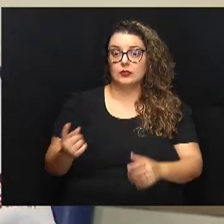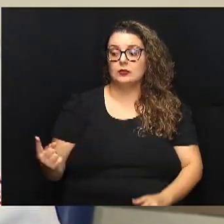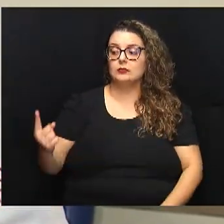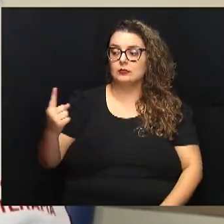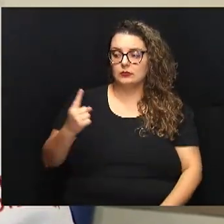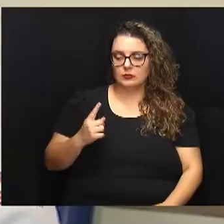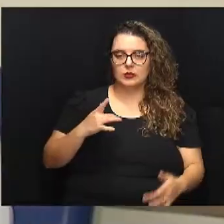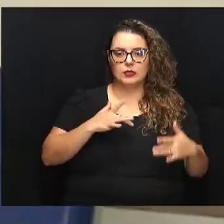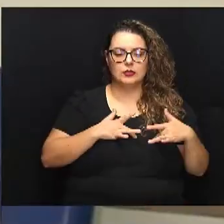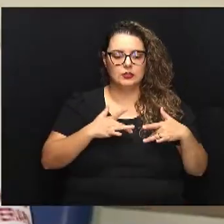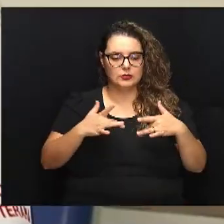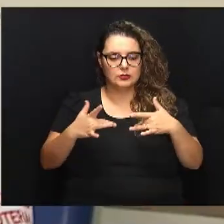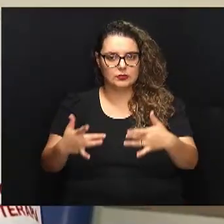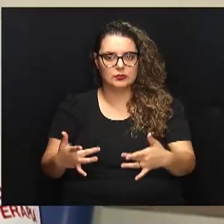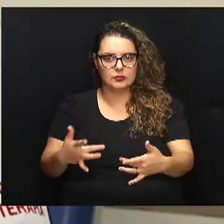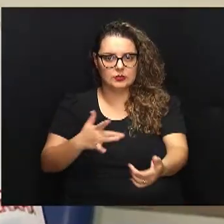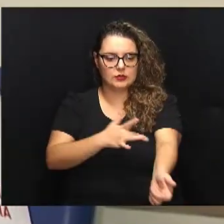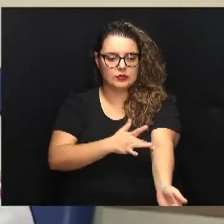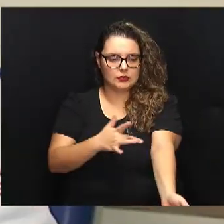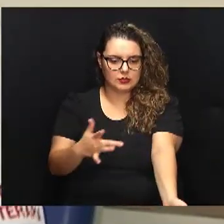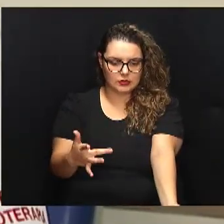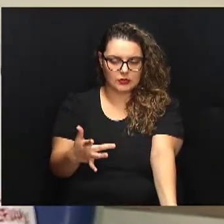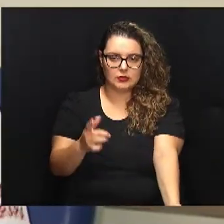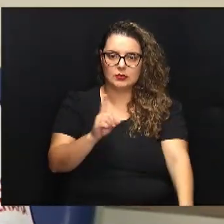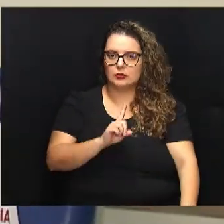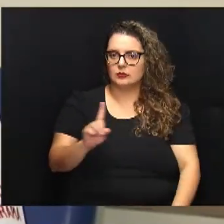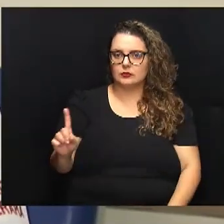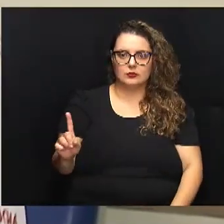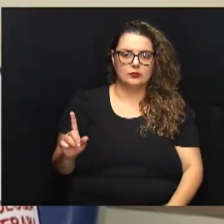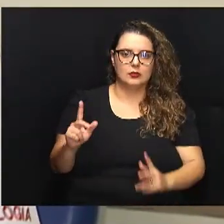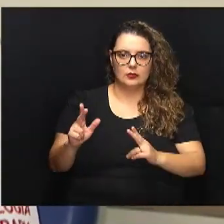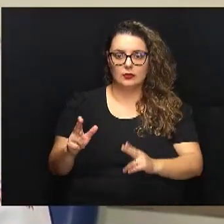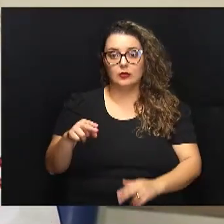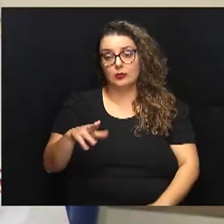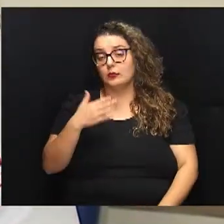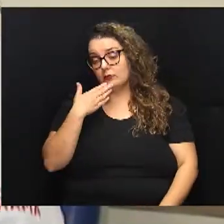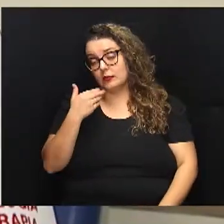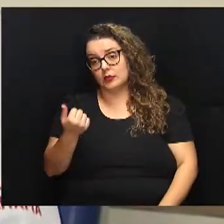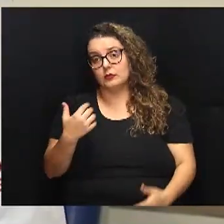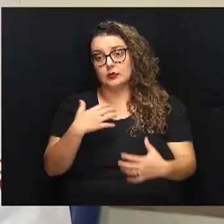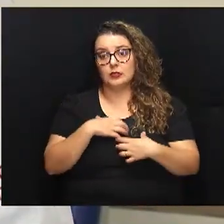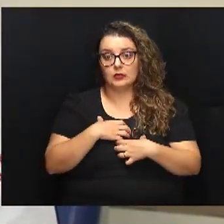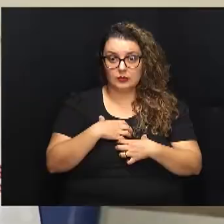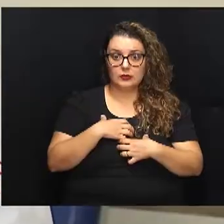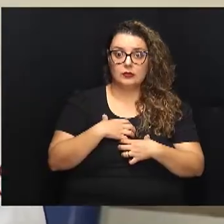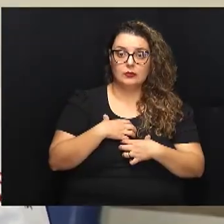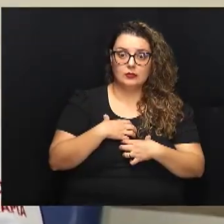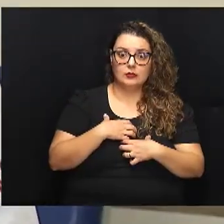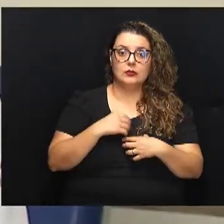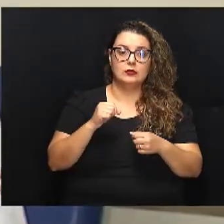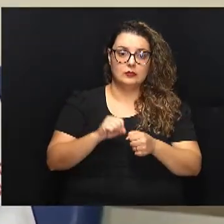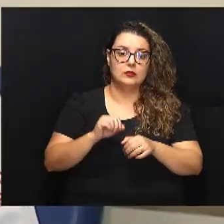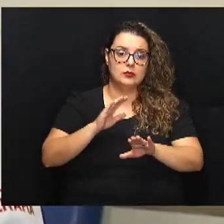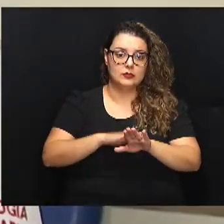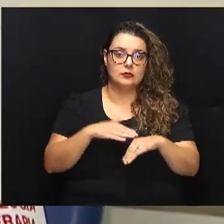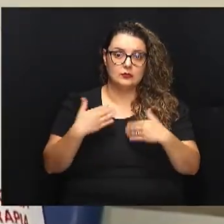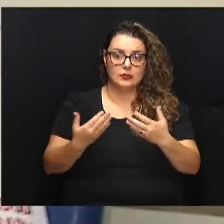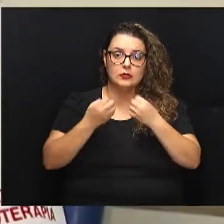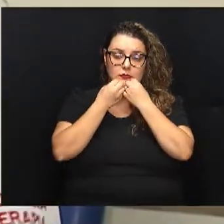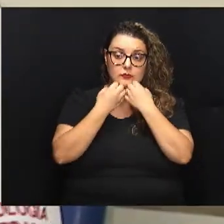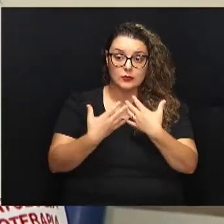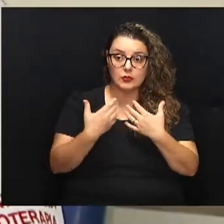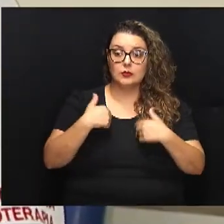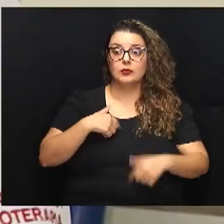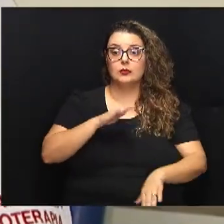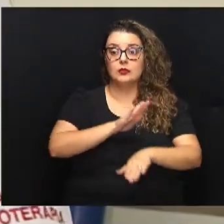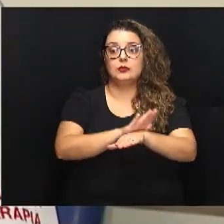chegue, doe e saia igual ou ainda melhor, com essa sensação de fiz um ato bom, estou